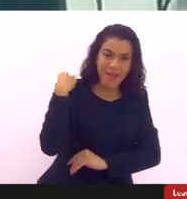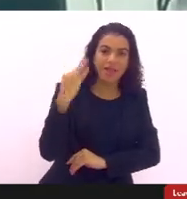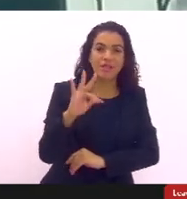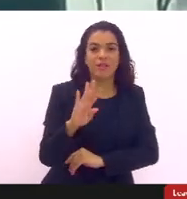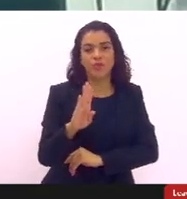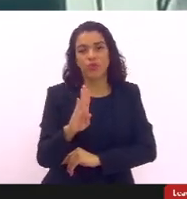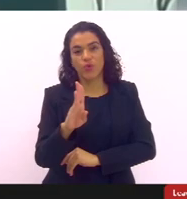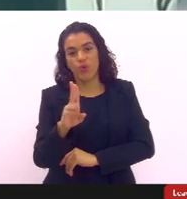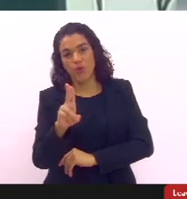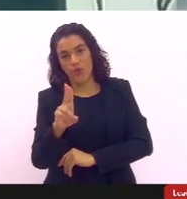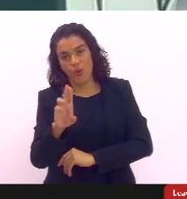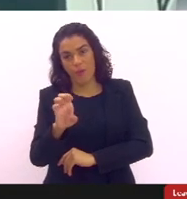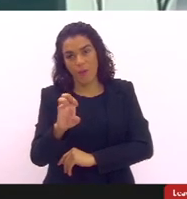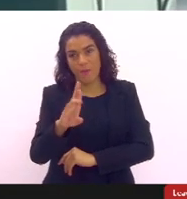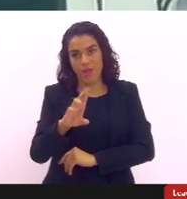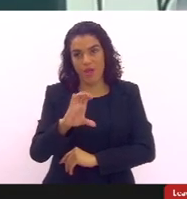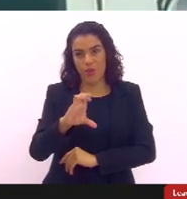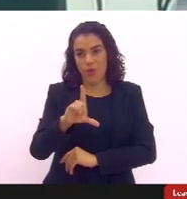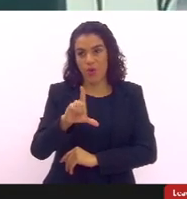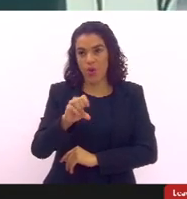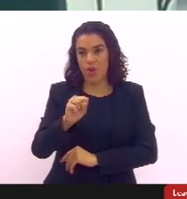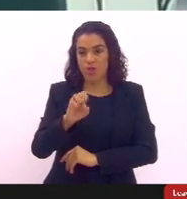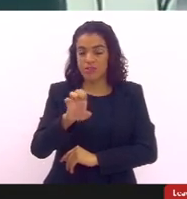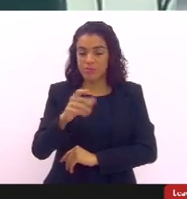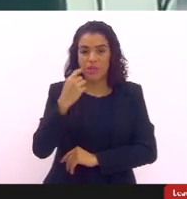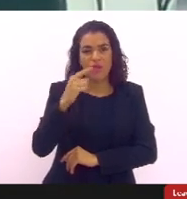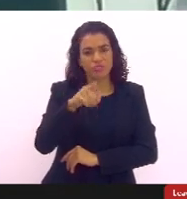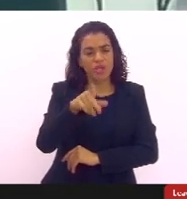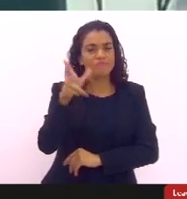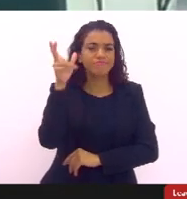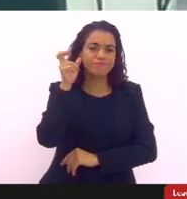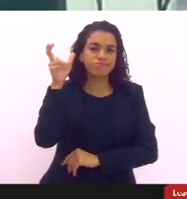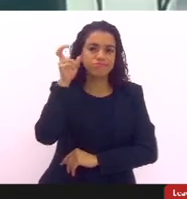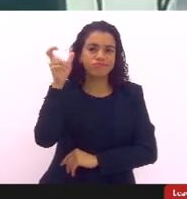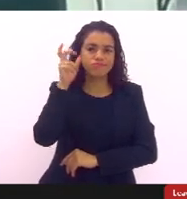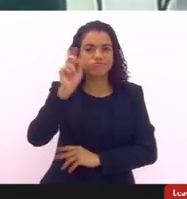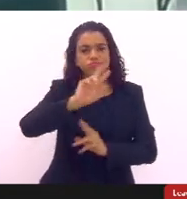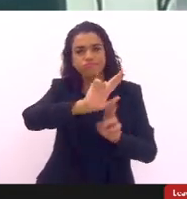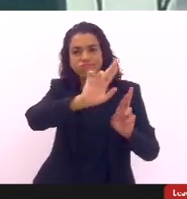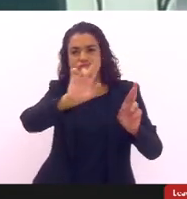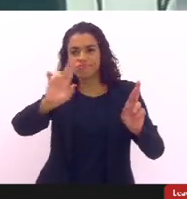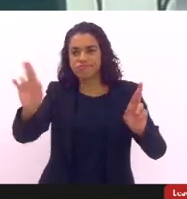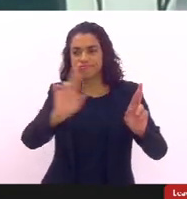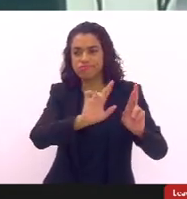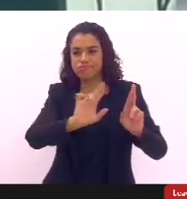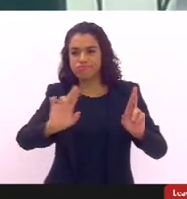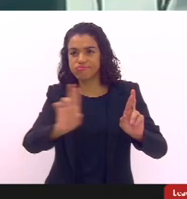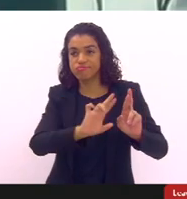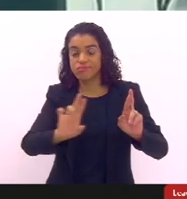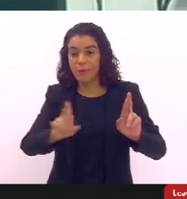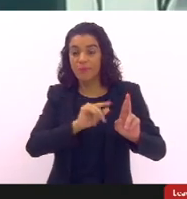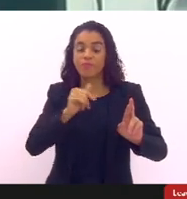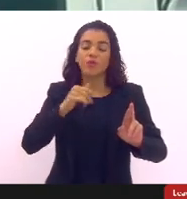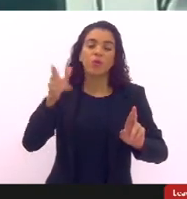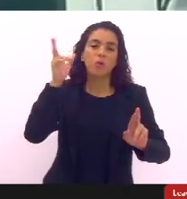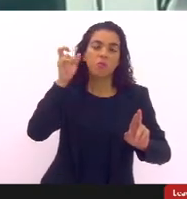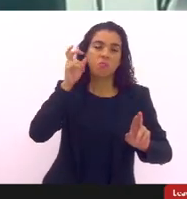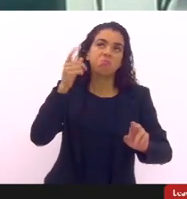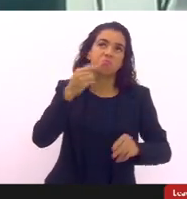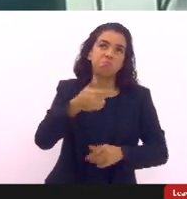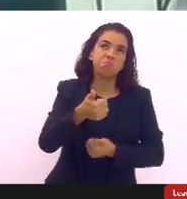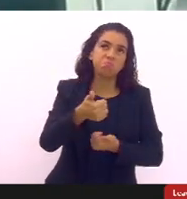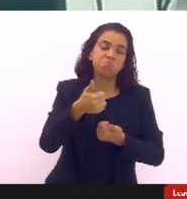Alexandra, né, eu vi aqui muitas falas que são esclarecedoras com relação aos